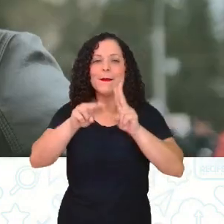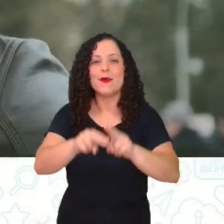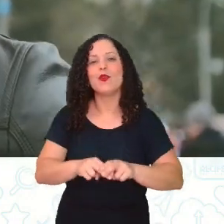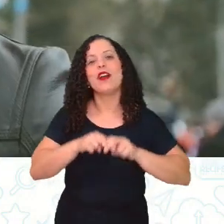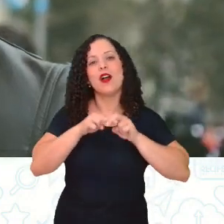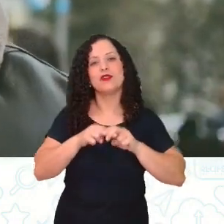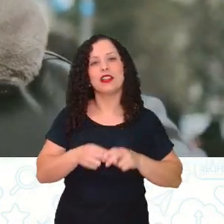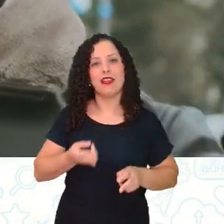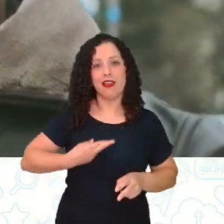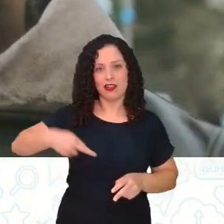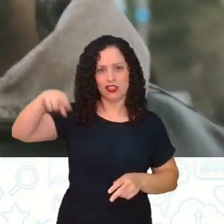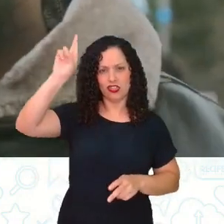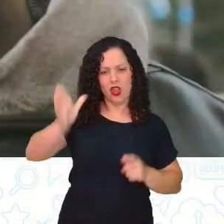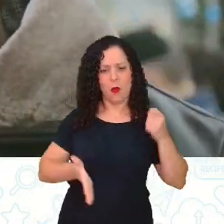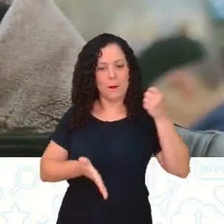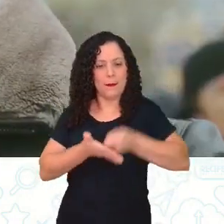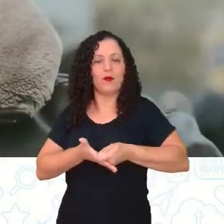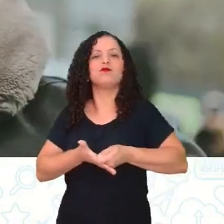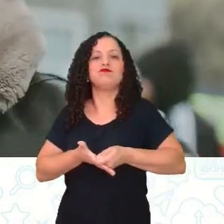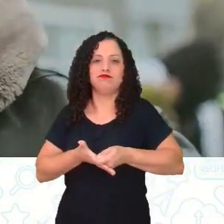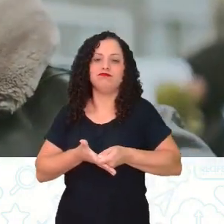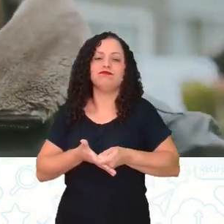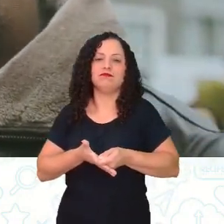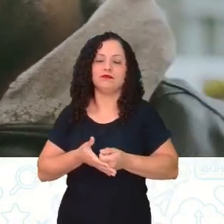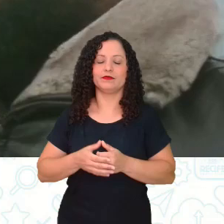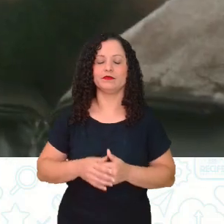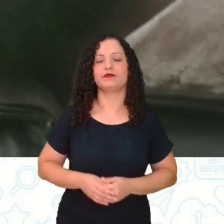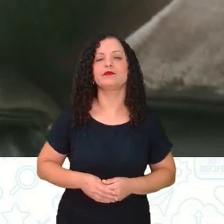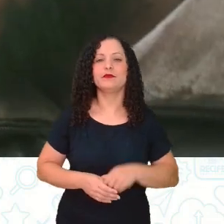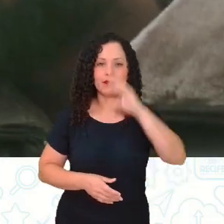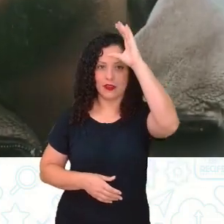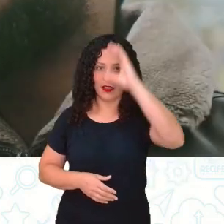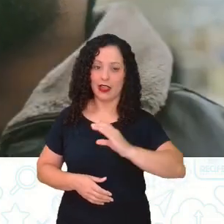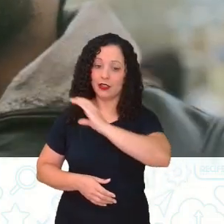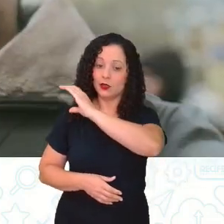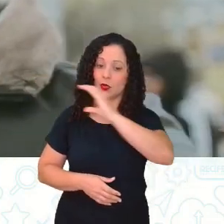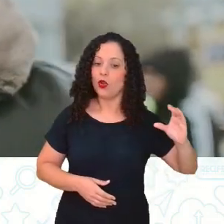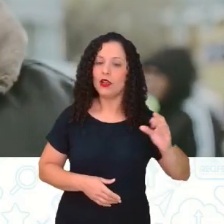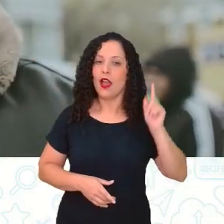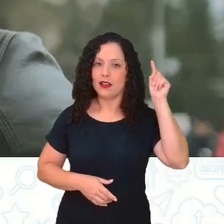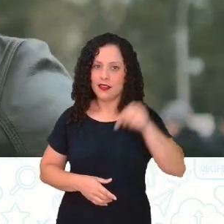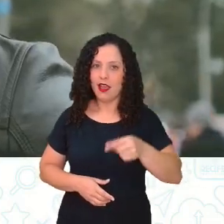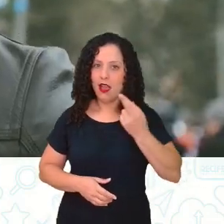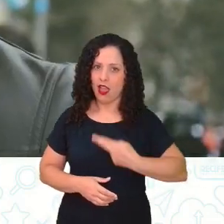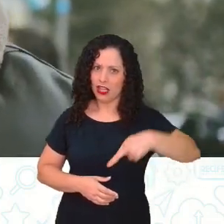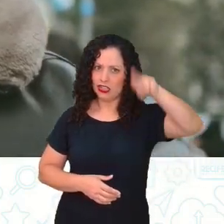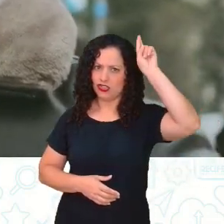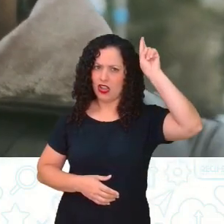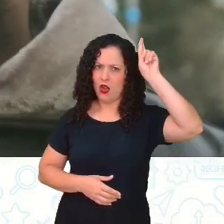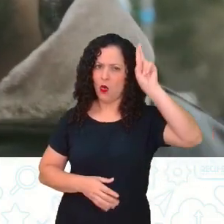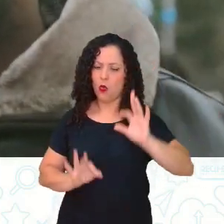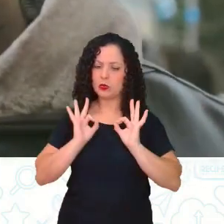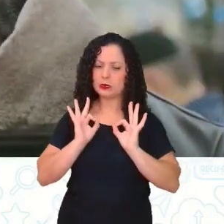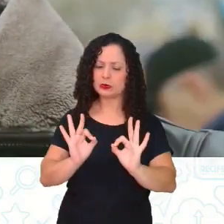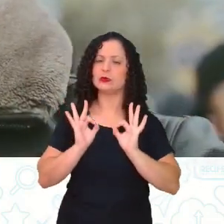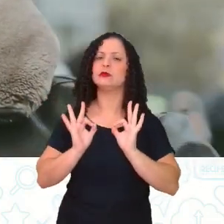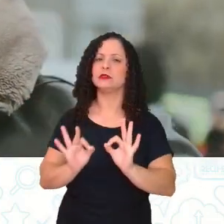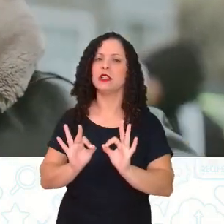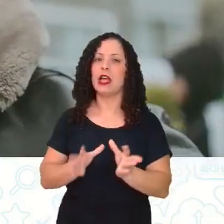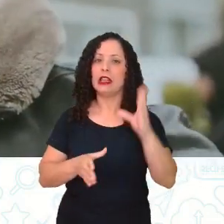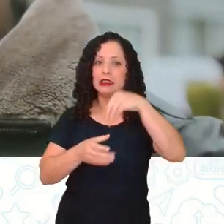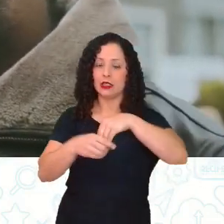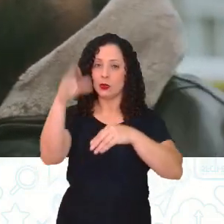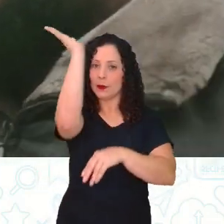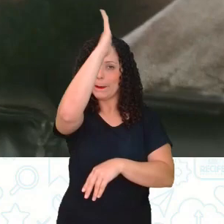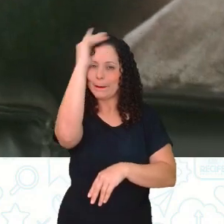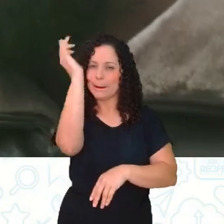dessa religiosidade, certo? Da religião católica, que era a religião aí oficial do